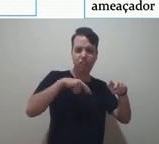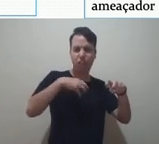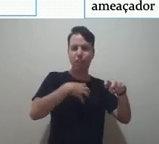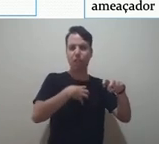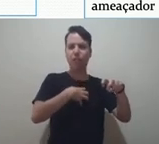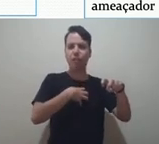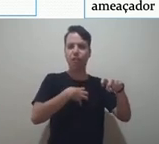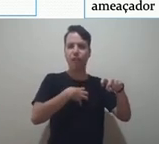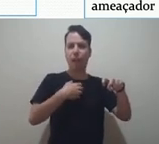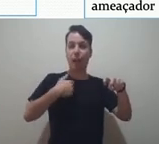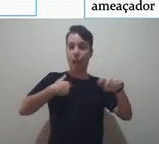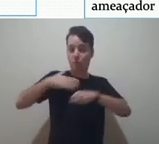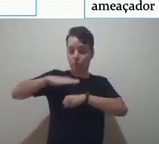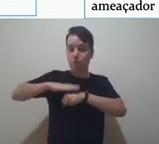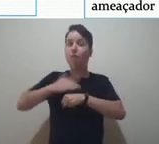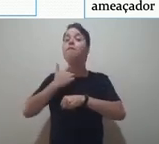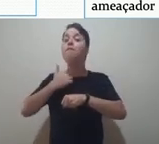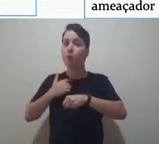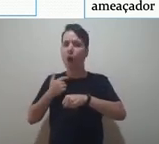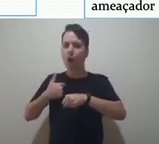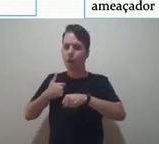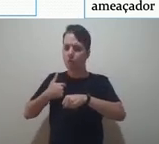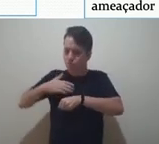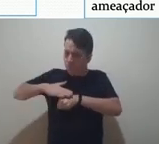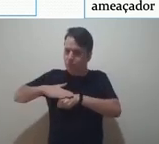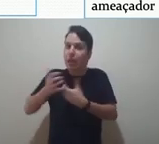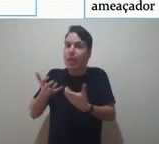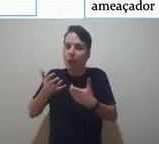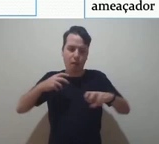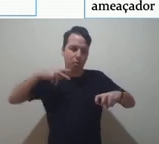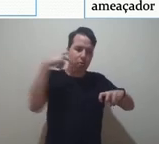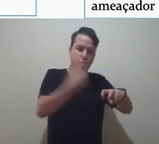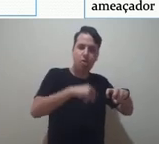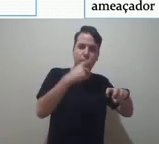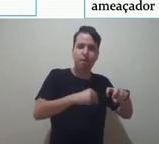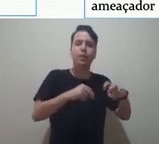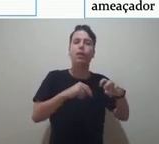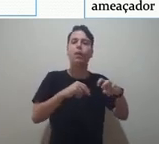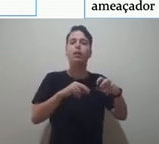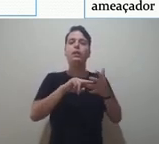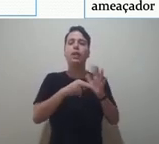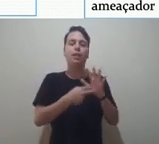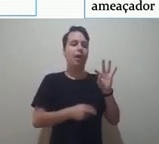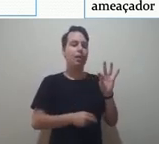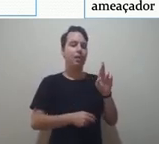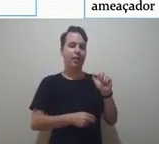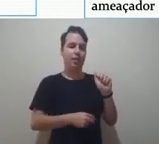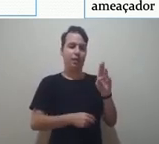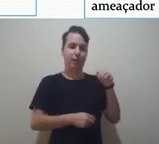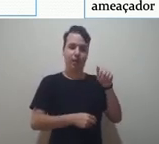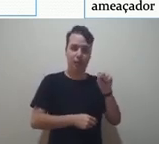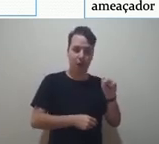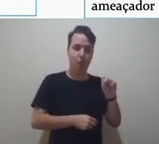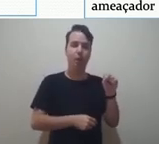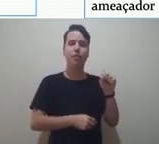No abuso físico, nós temos as lesões físicas intencionais, que também são chamadas de traumas